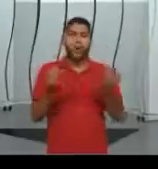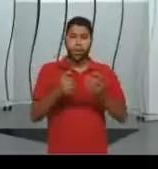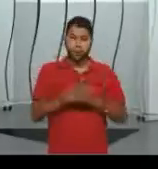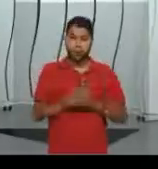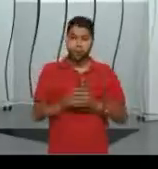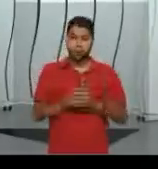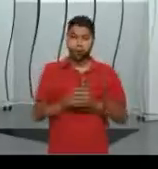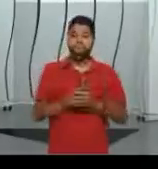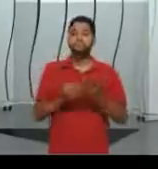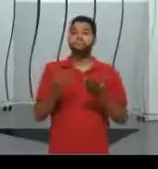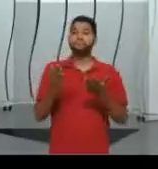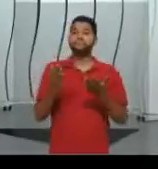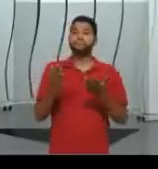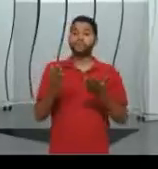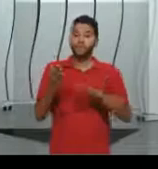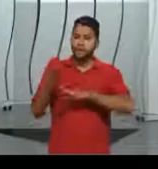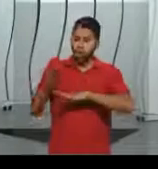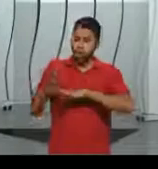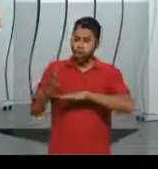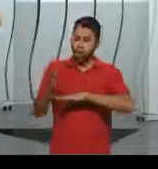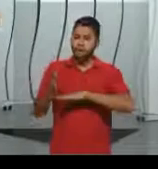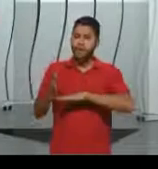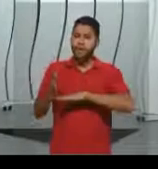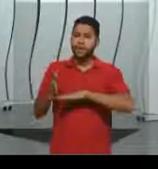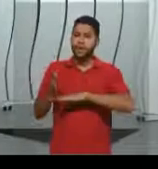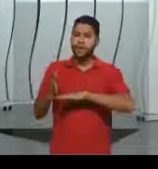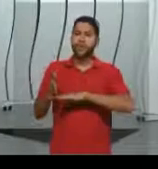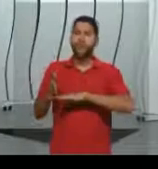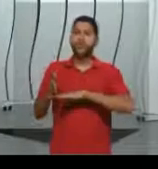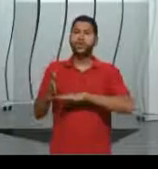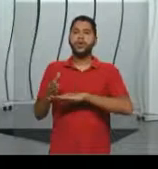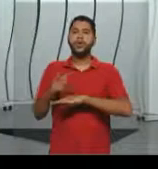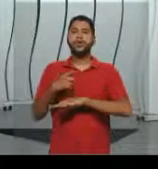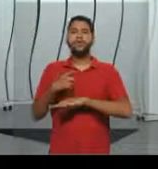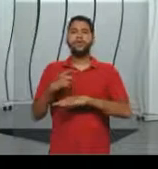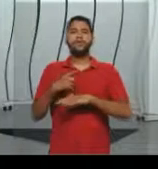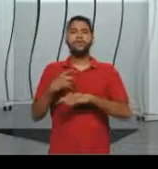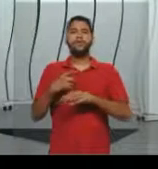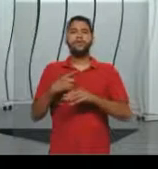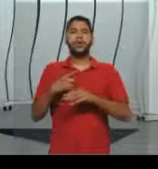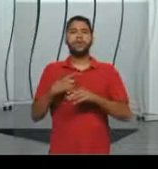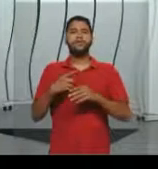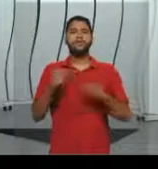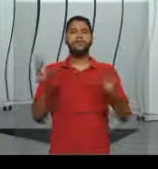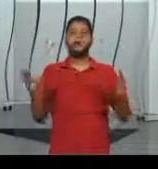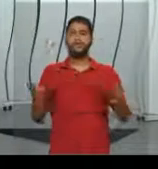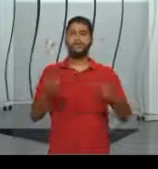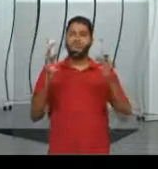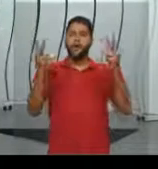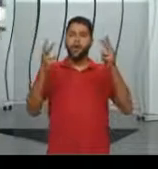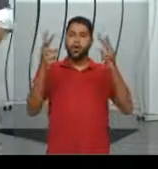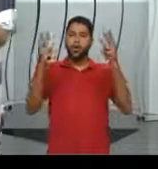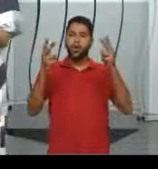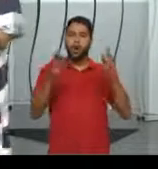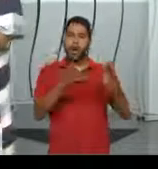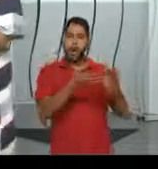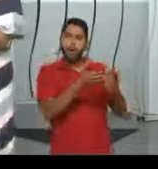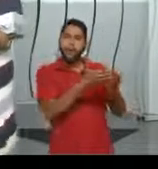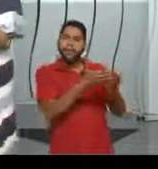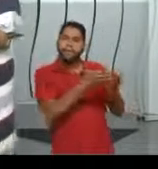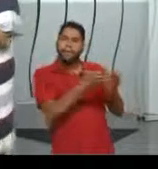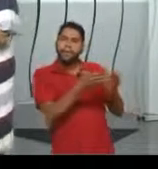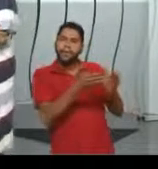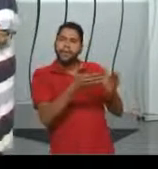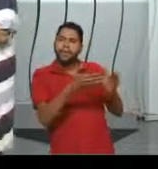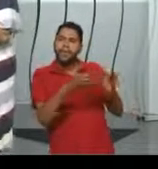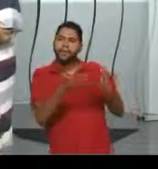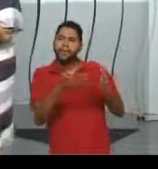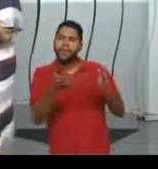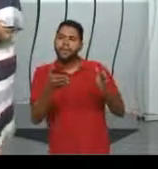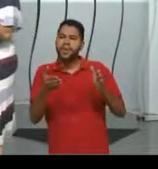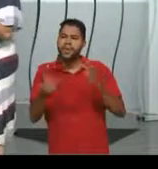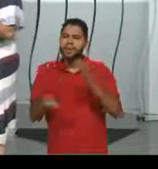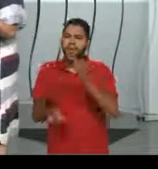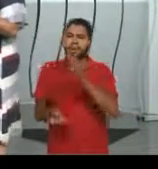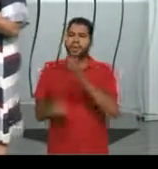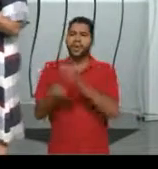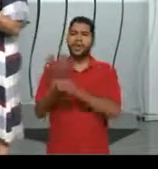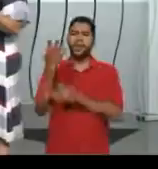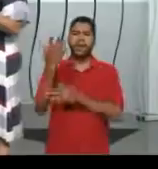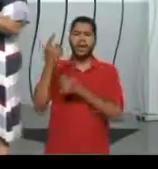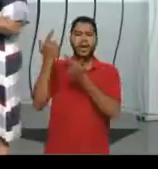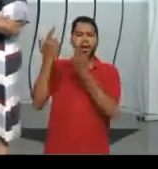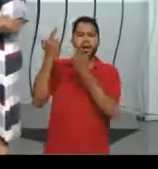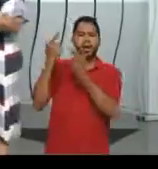linguagens artísticas vão dar valor ao processo daquela criação, beleza? As linguagens do